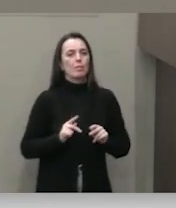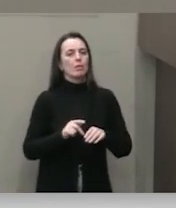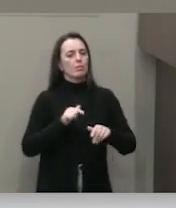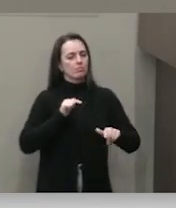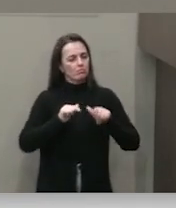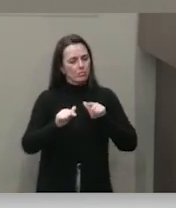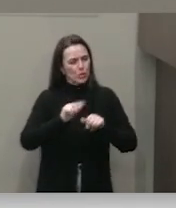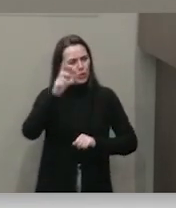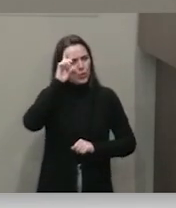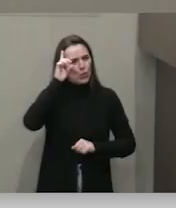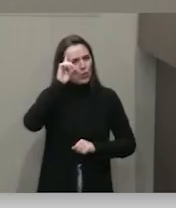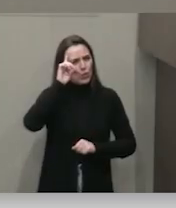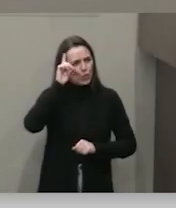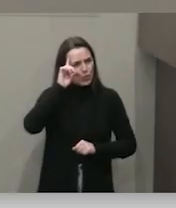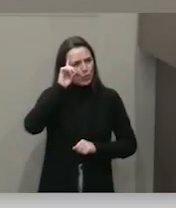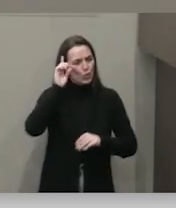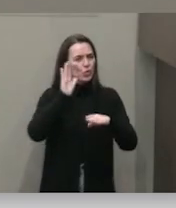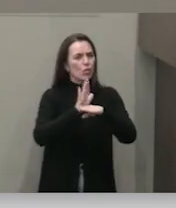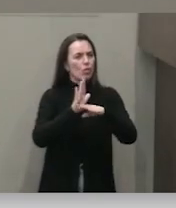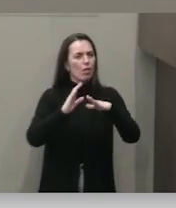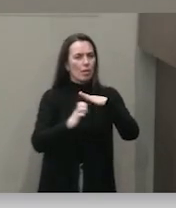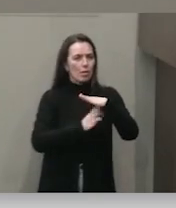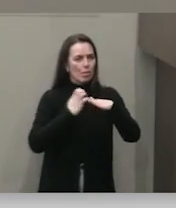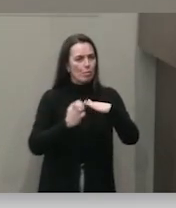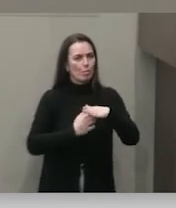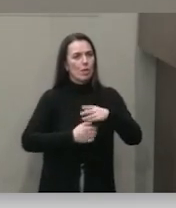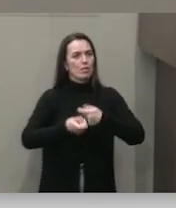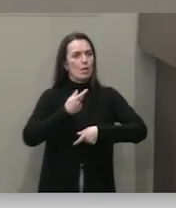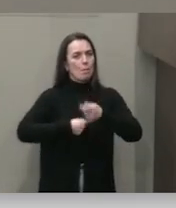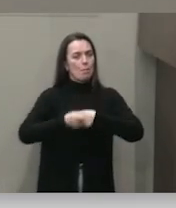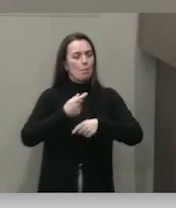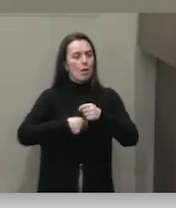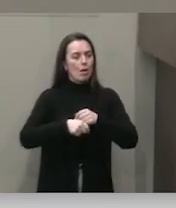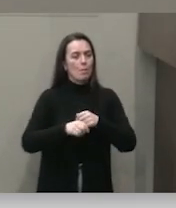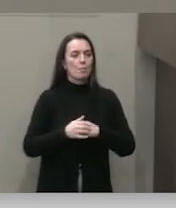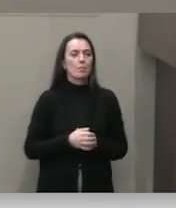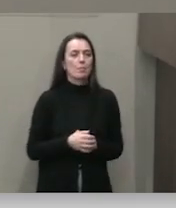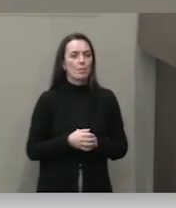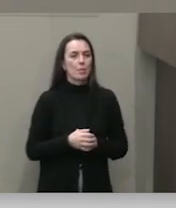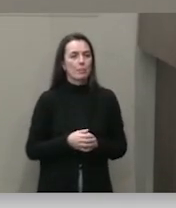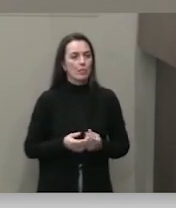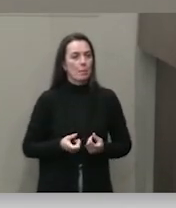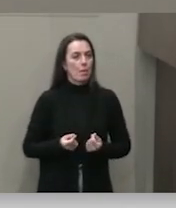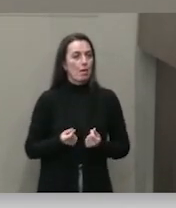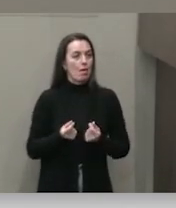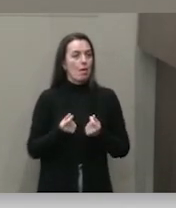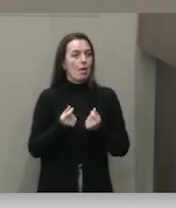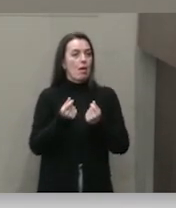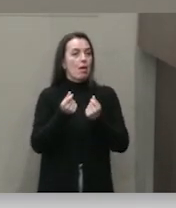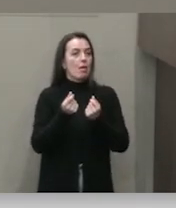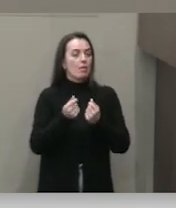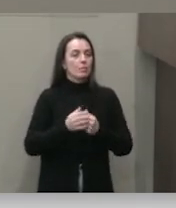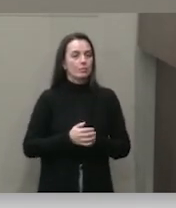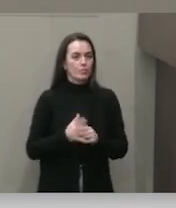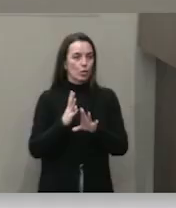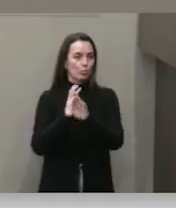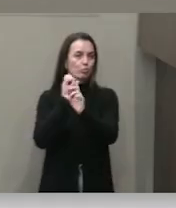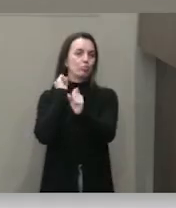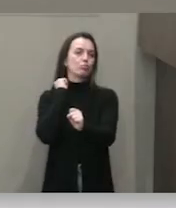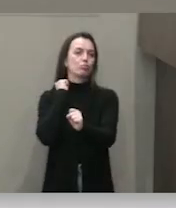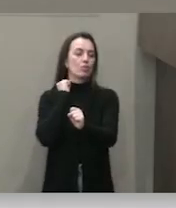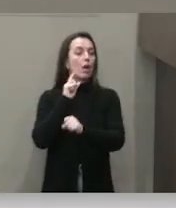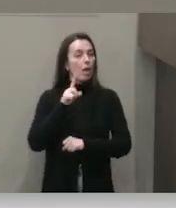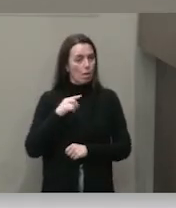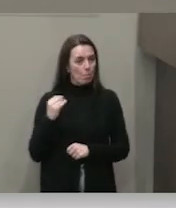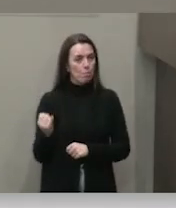que a empresa prospere, que lucre. Eu acho que essa é uma discussão importante da gente fazer. Eu acho que o projeto, ele